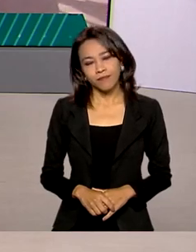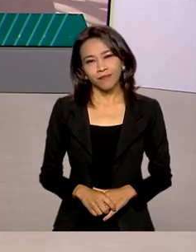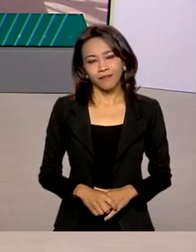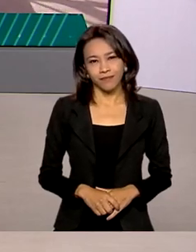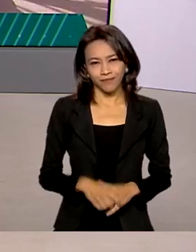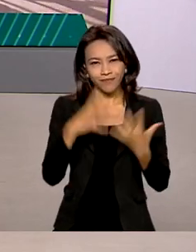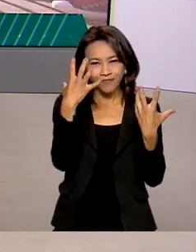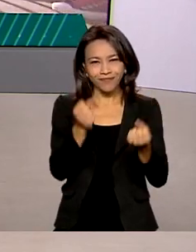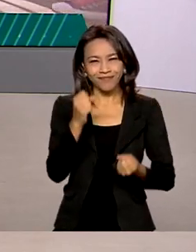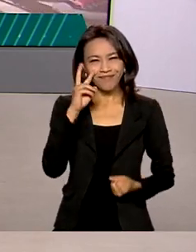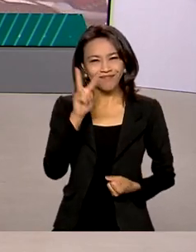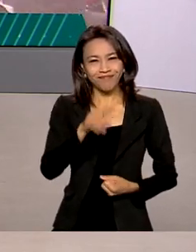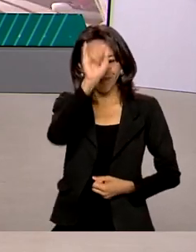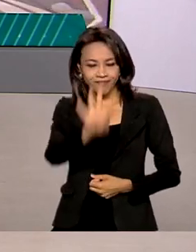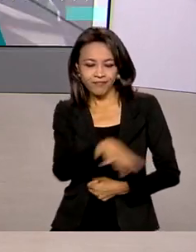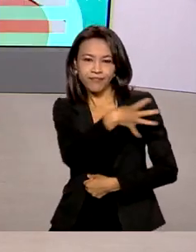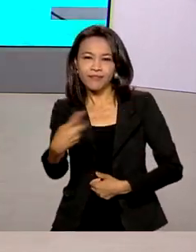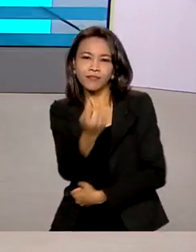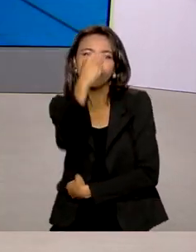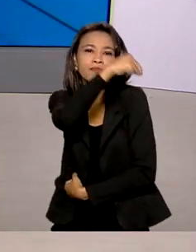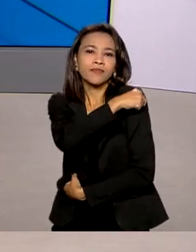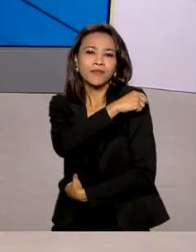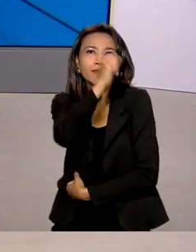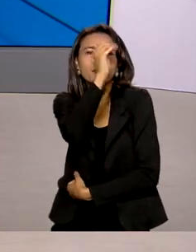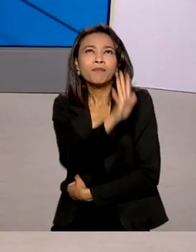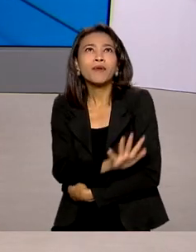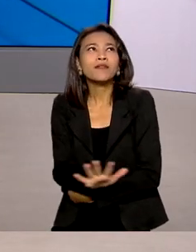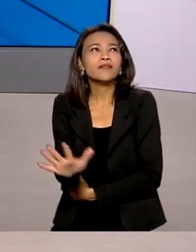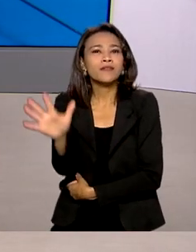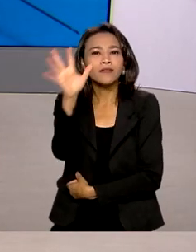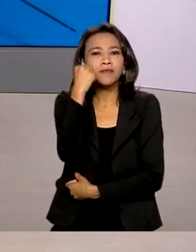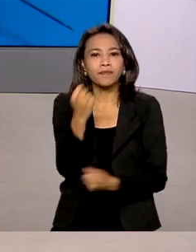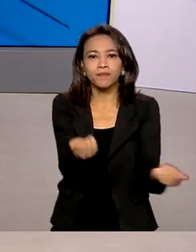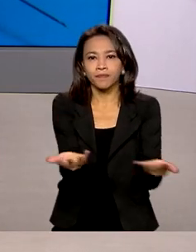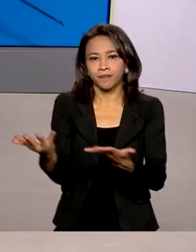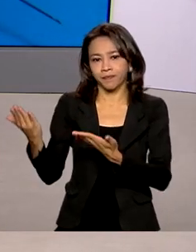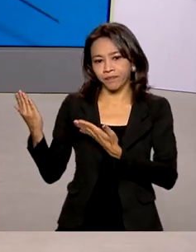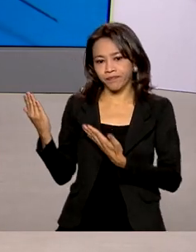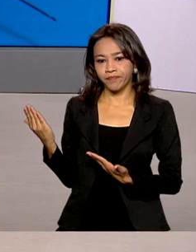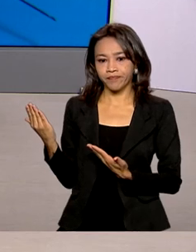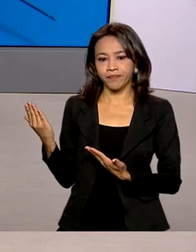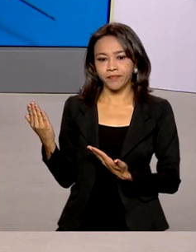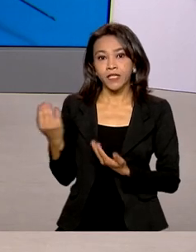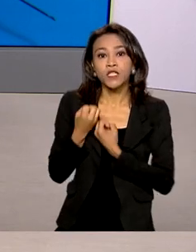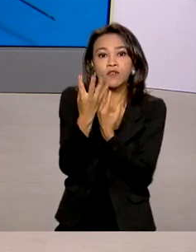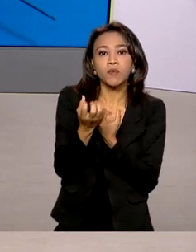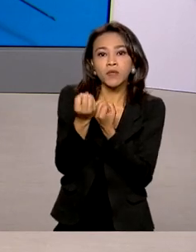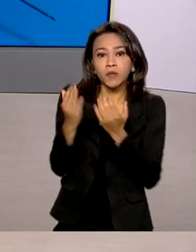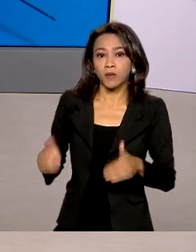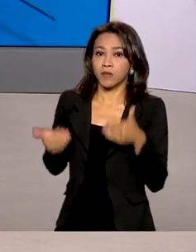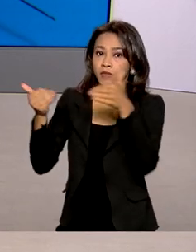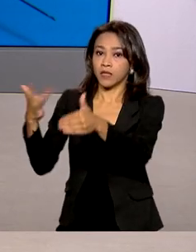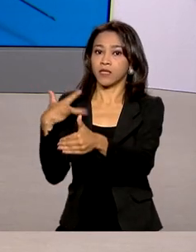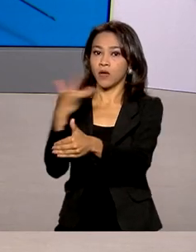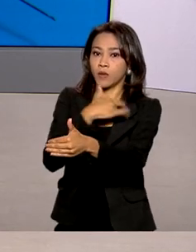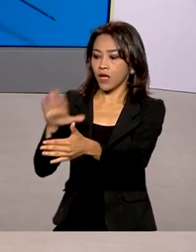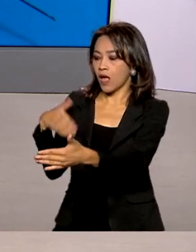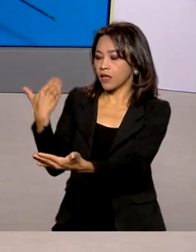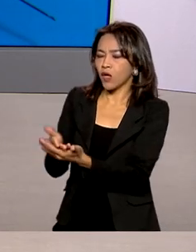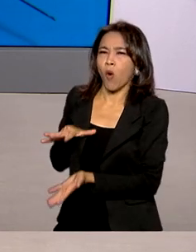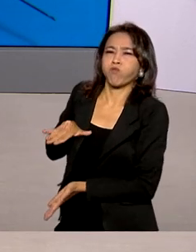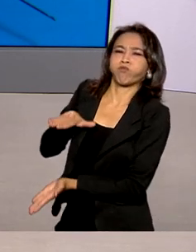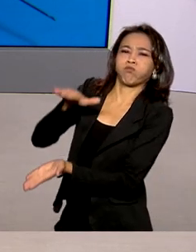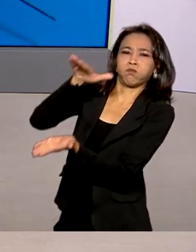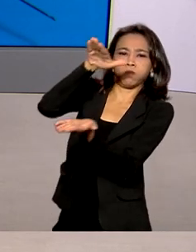Vamos ver como está a vacinação contra a Covid-19 pelo Brasil, aqui no telão? Olha, de acordo com dados do Ministério da Saúde, até agora foram